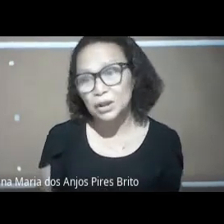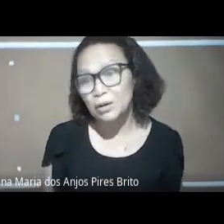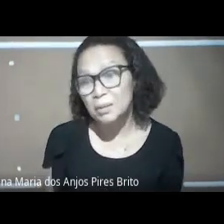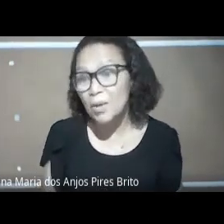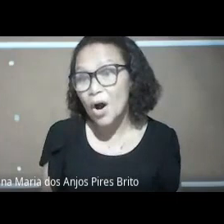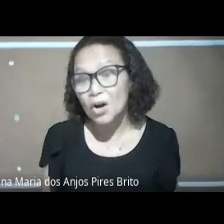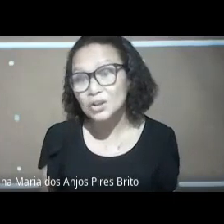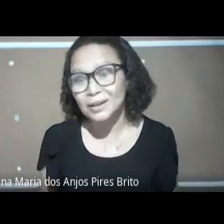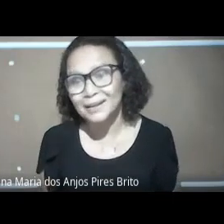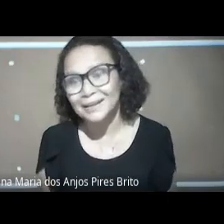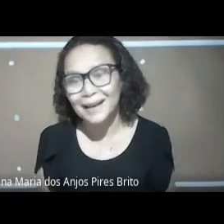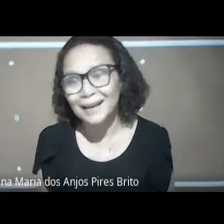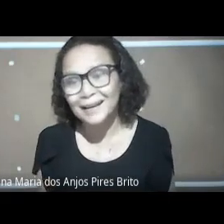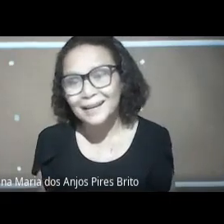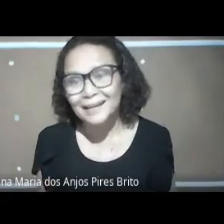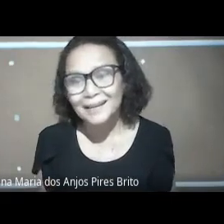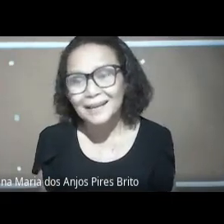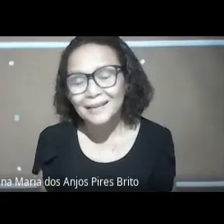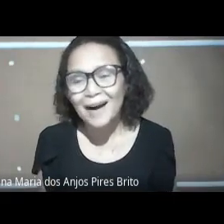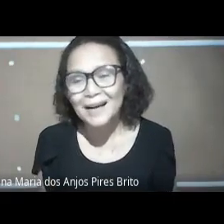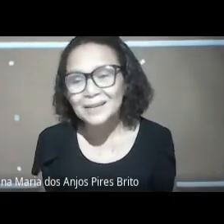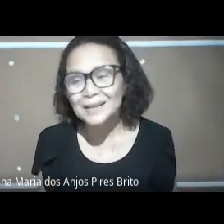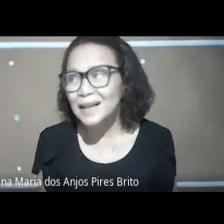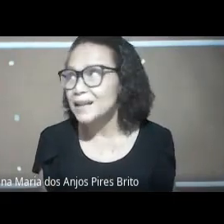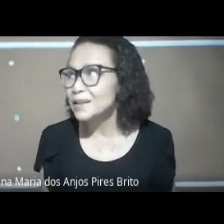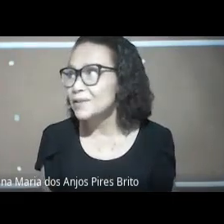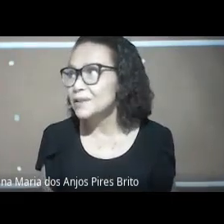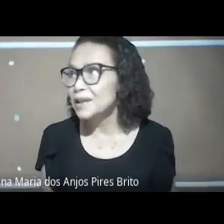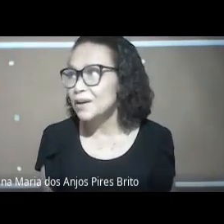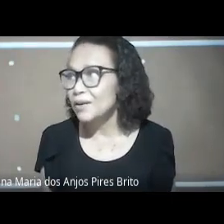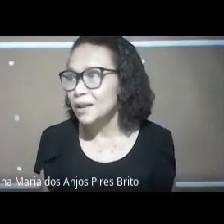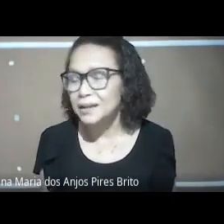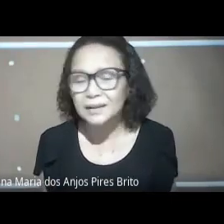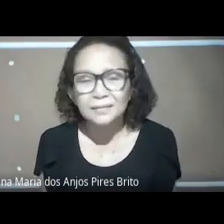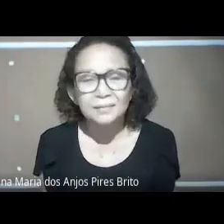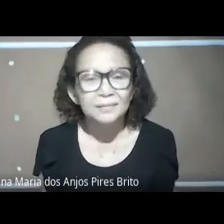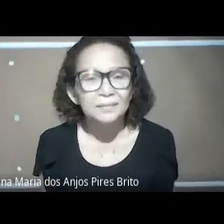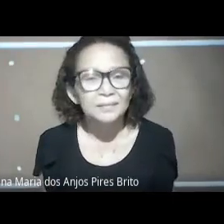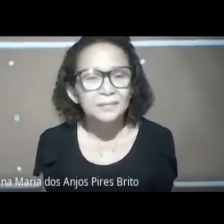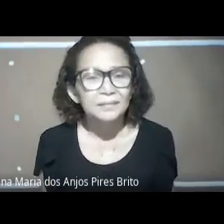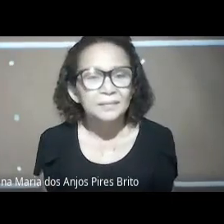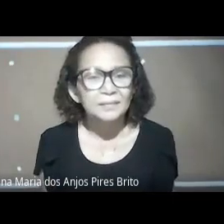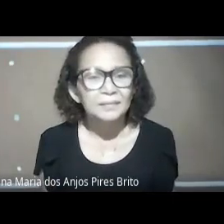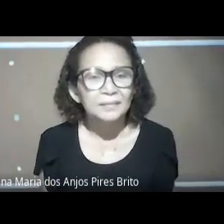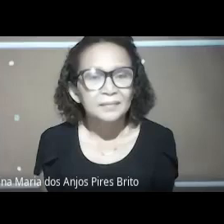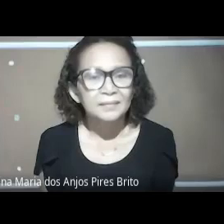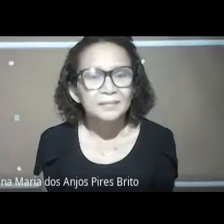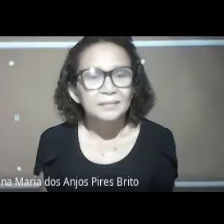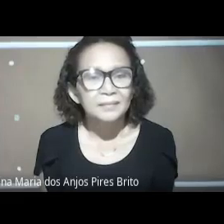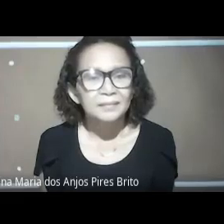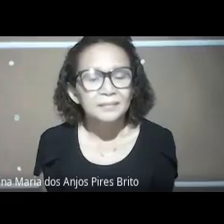Me digam e me mostrem, né? Quais os sinais que vocês já conhecem.